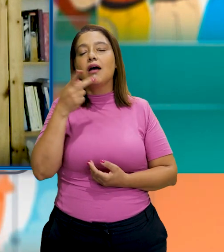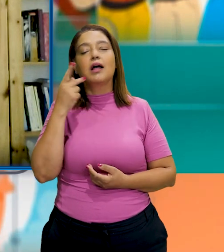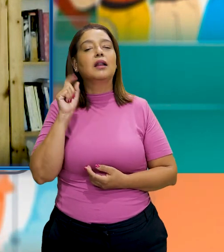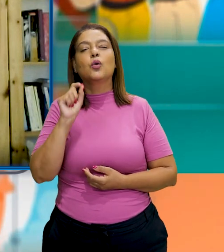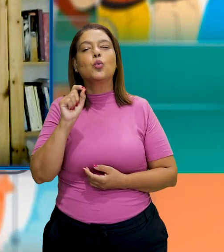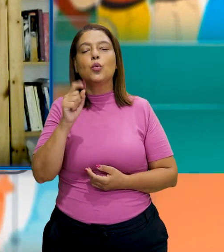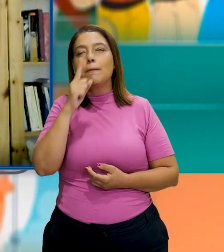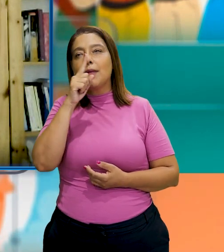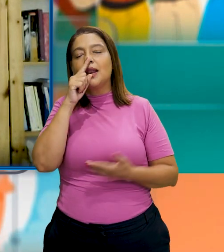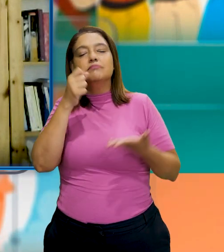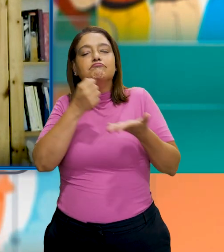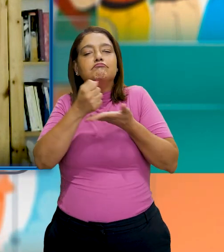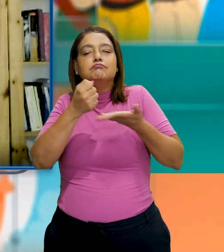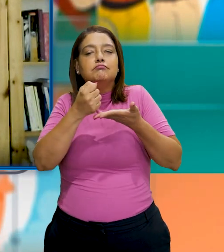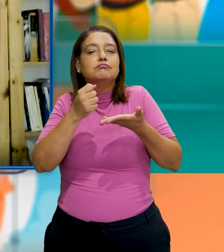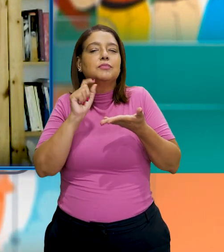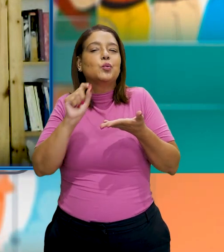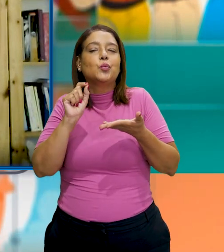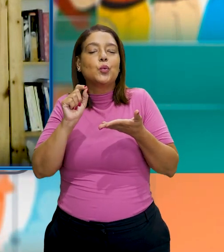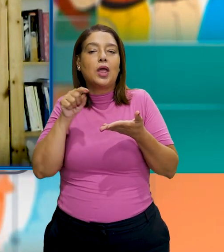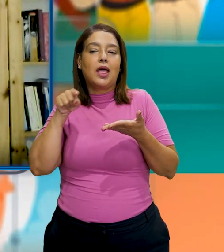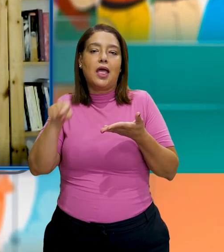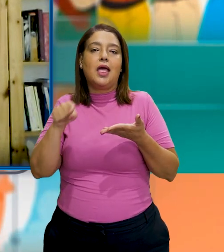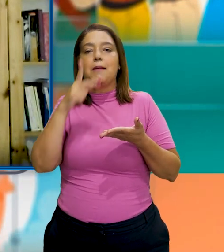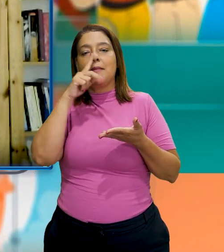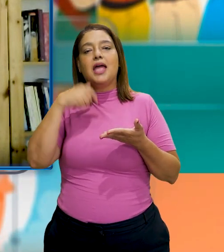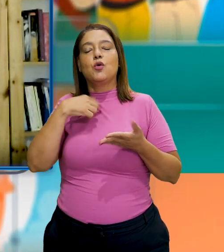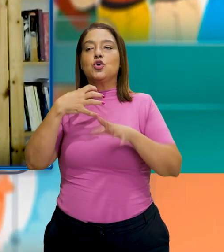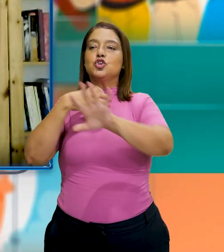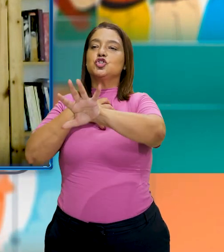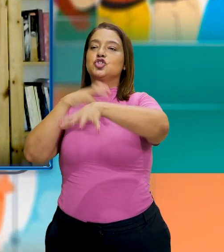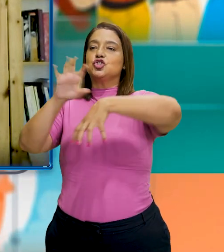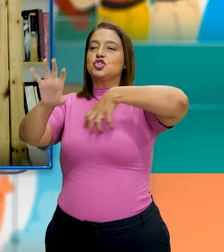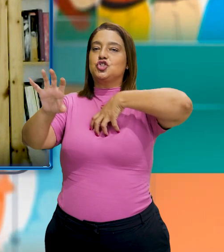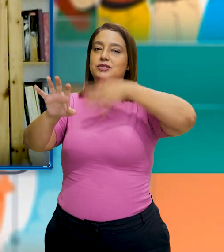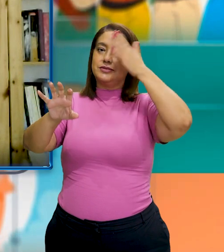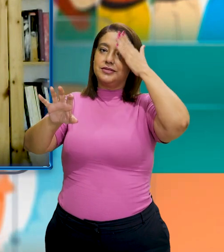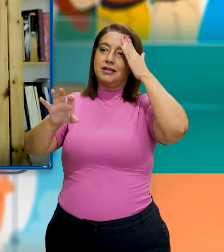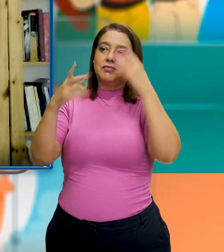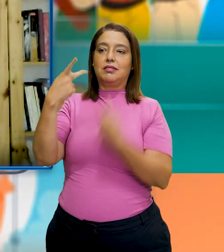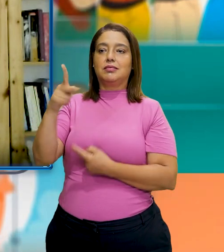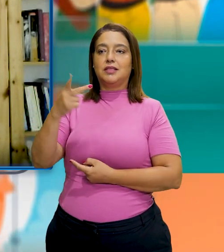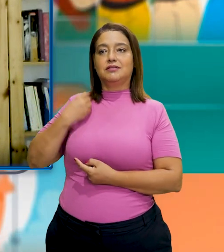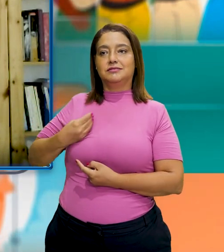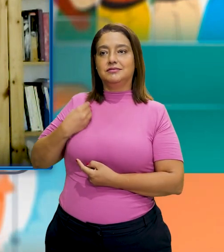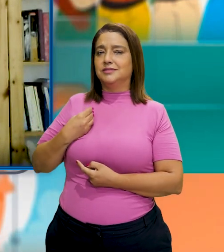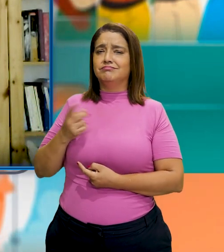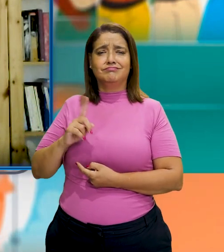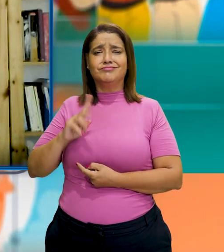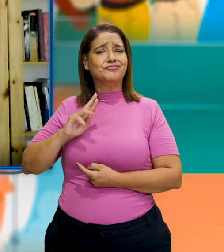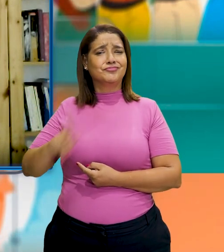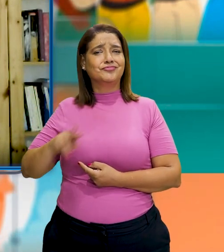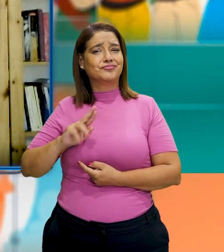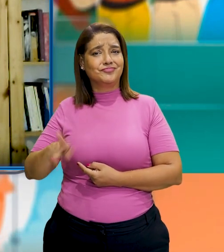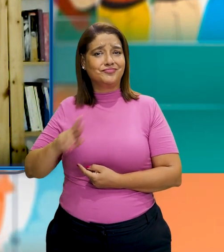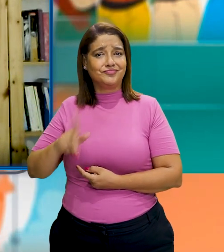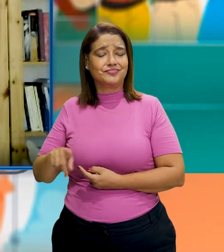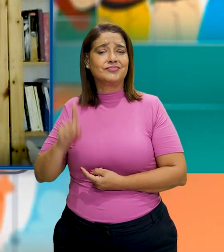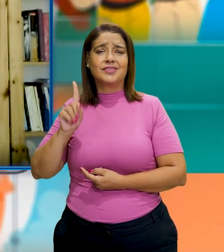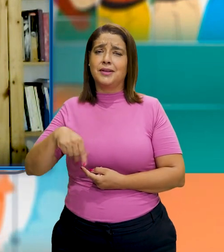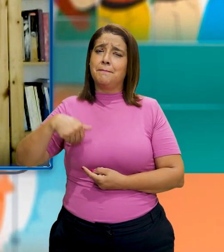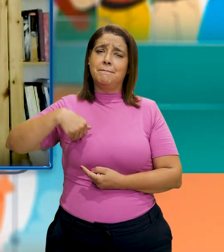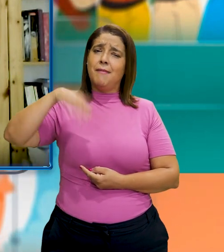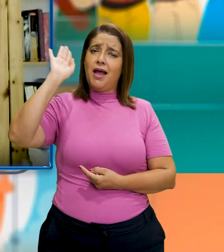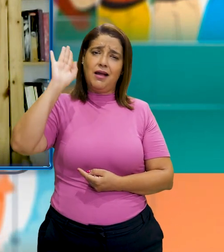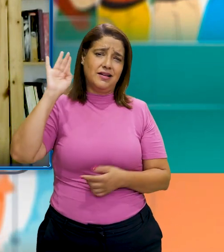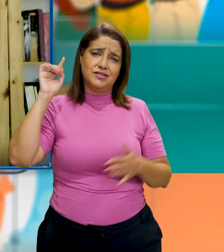rasa e acelerada, a gente diz, se colocar no lugar do outro, e na verdade não é, né? É algo